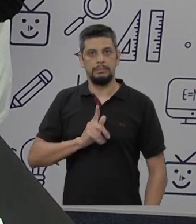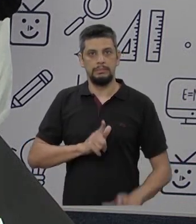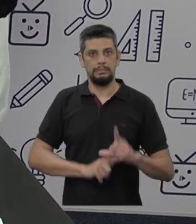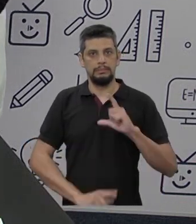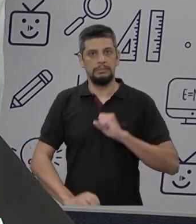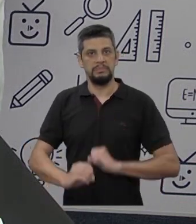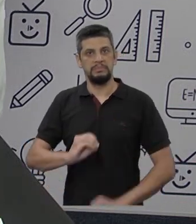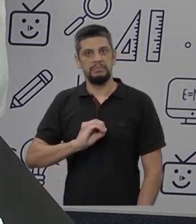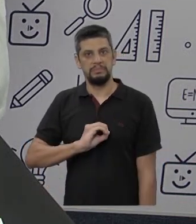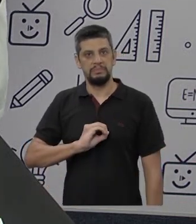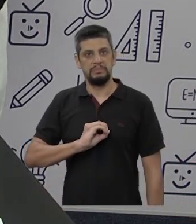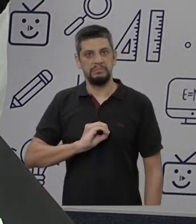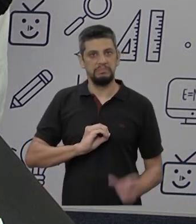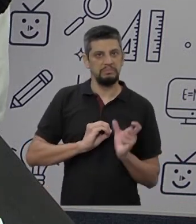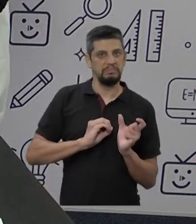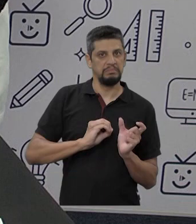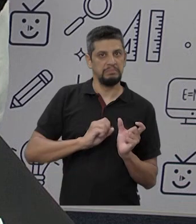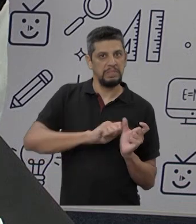O.